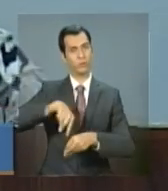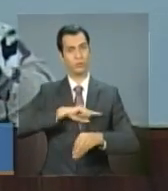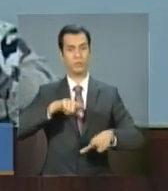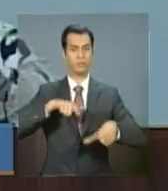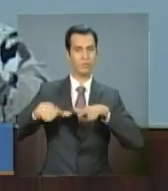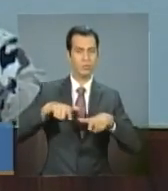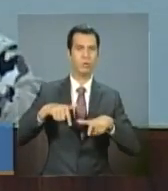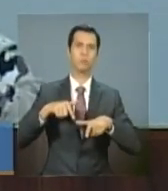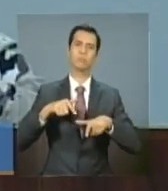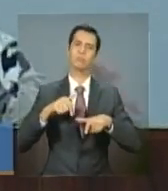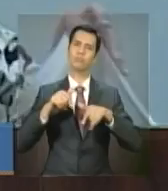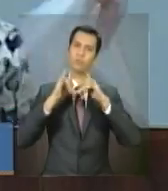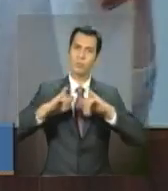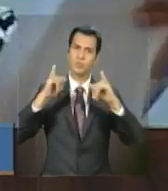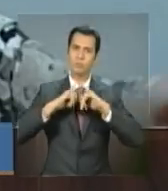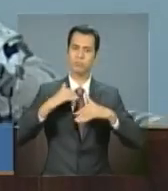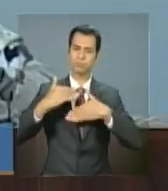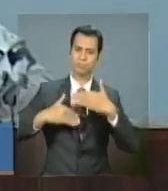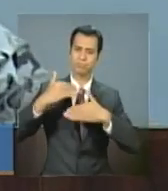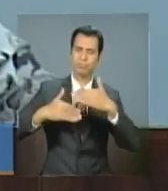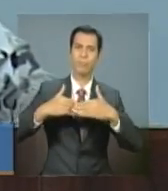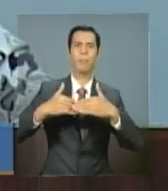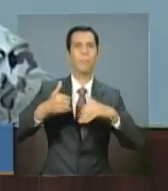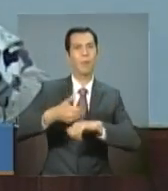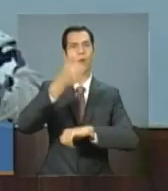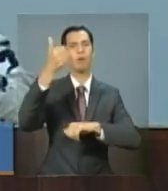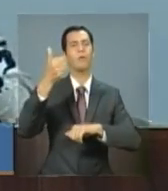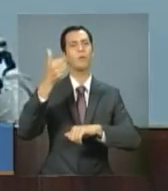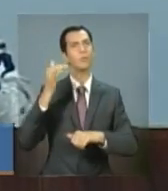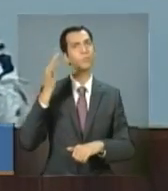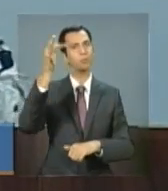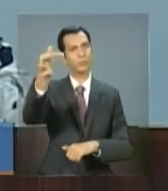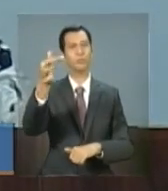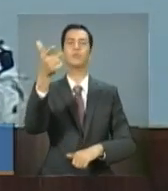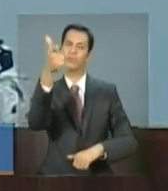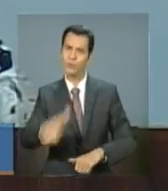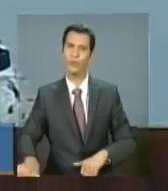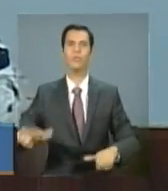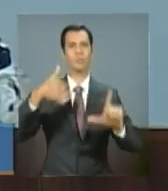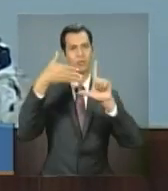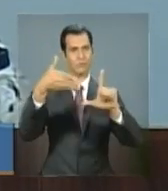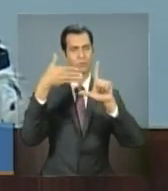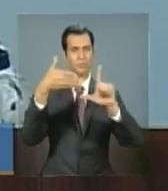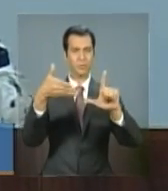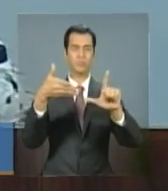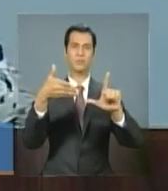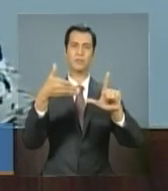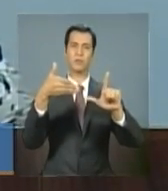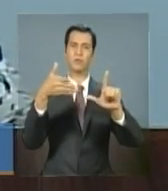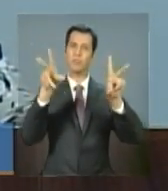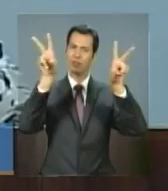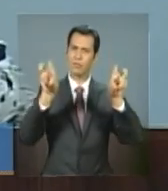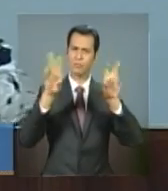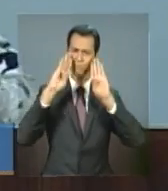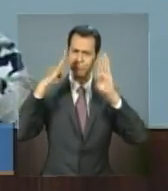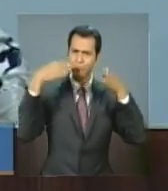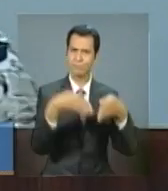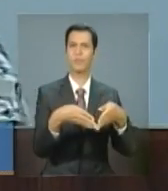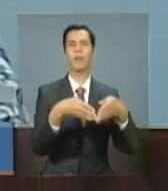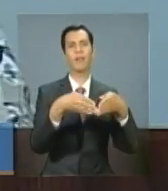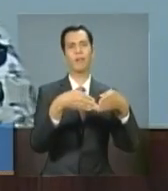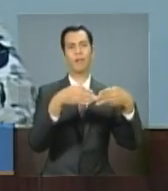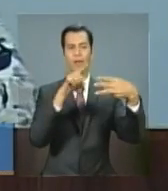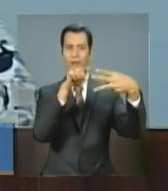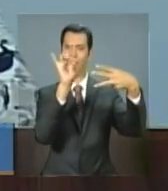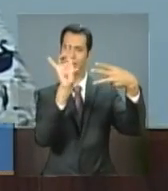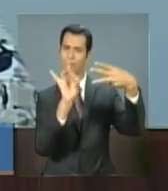nossas informações, nós podemos abrir, eventualmente, algumas teleconferências específicas para tratar de cada uma dessas ações. O